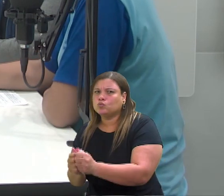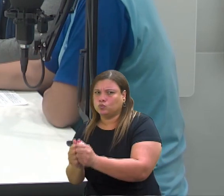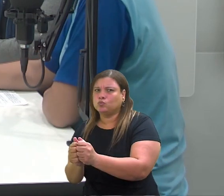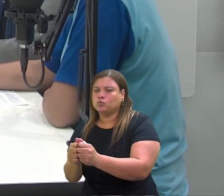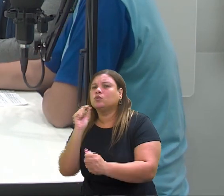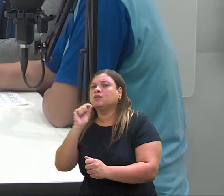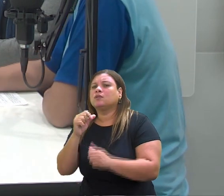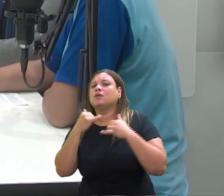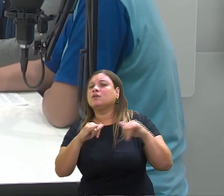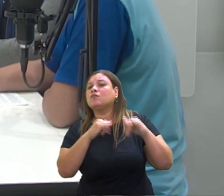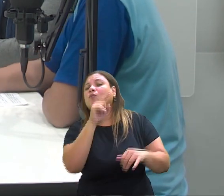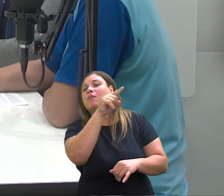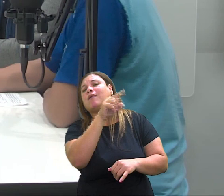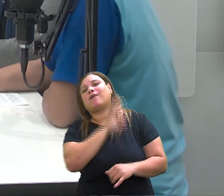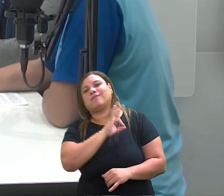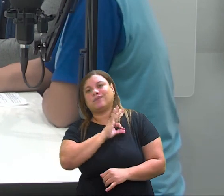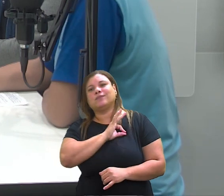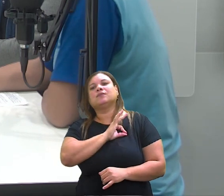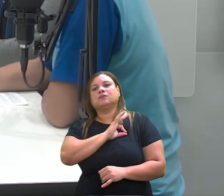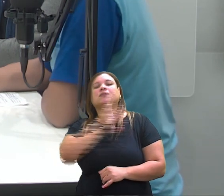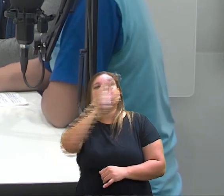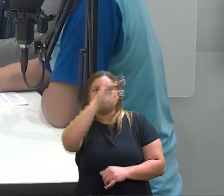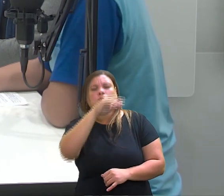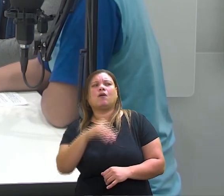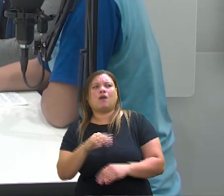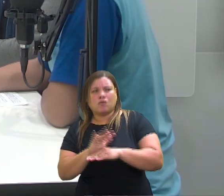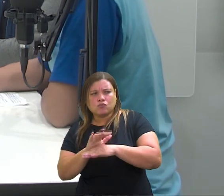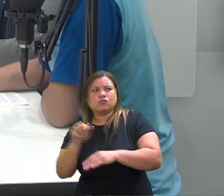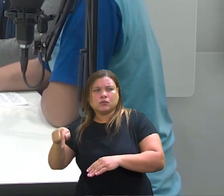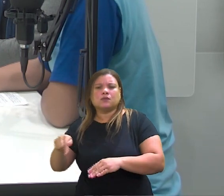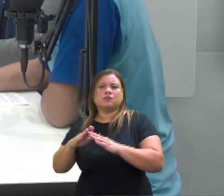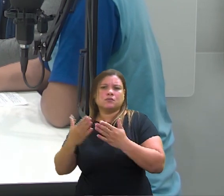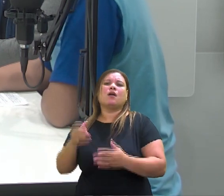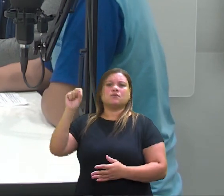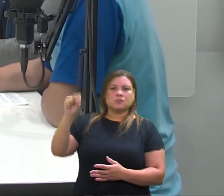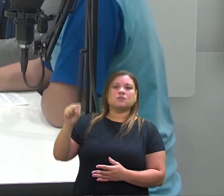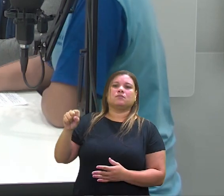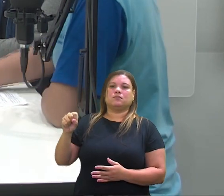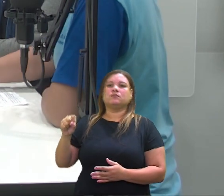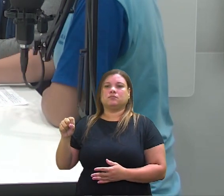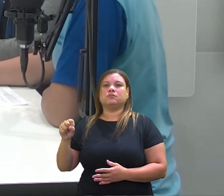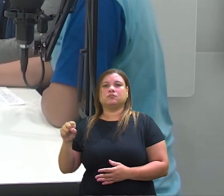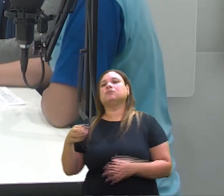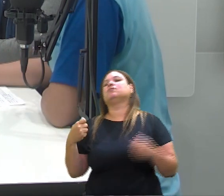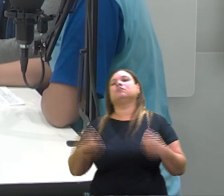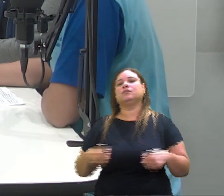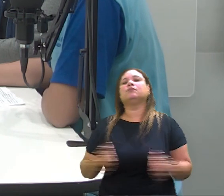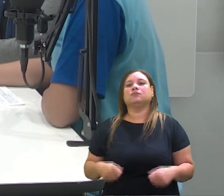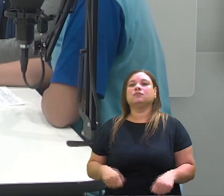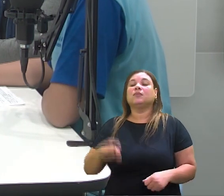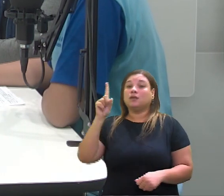tenha conhecimento do que está acontecendo, né? Mas não deixe de tomar providência, de acionar o 90 caso seja